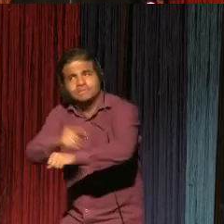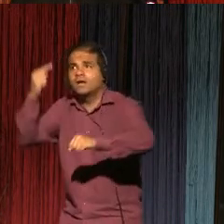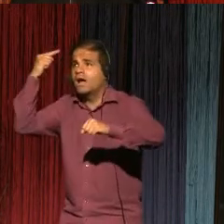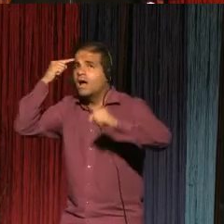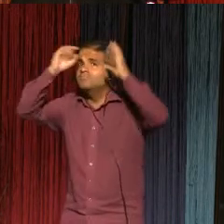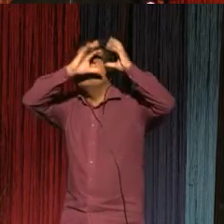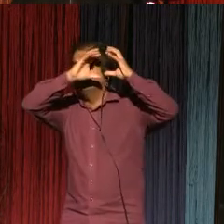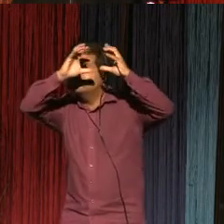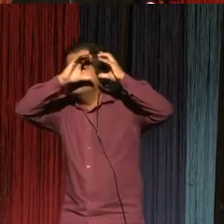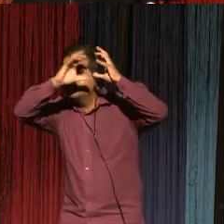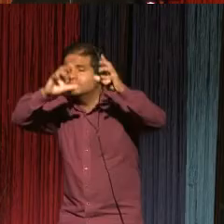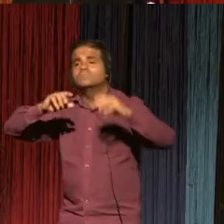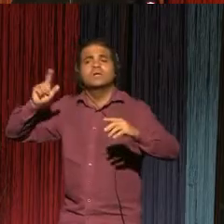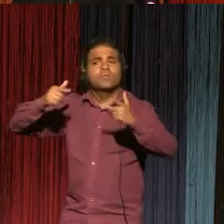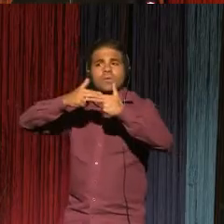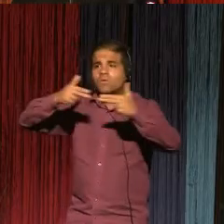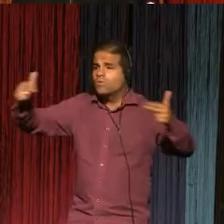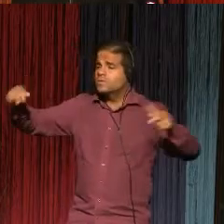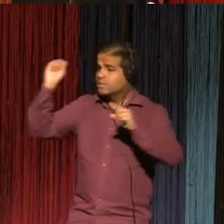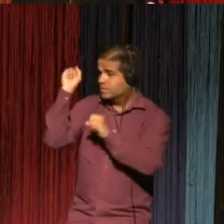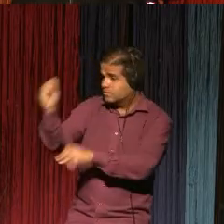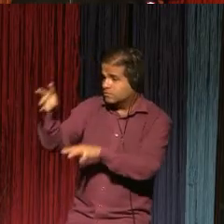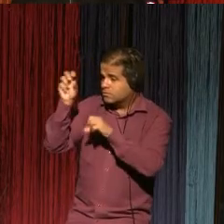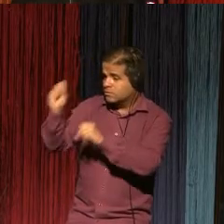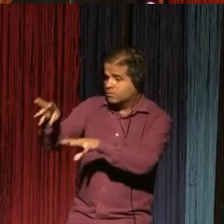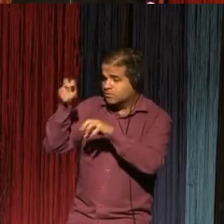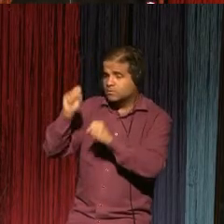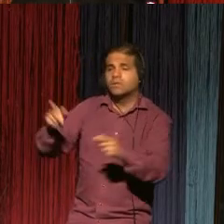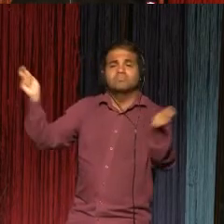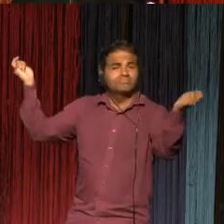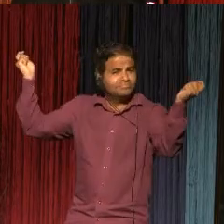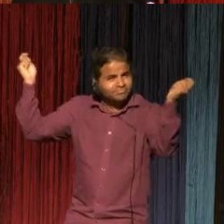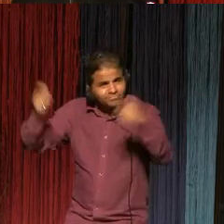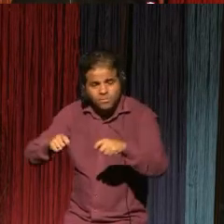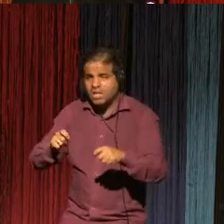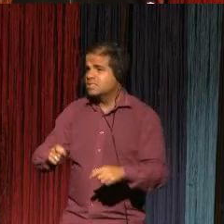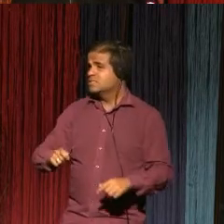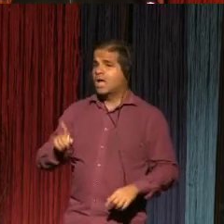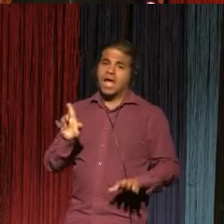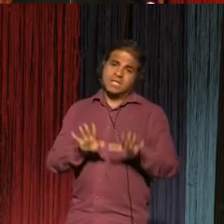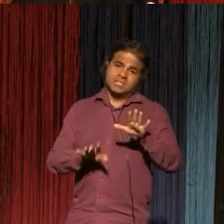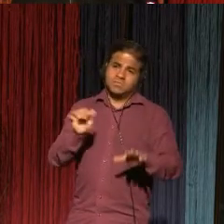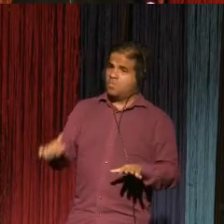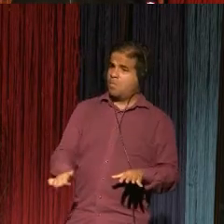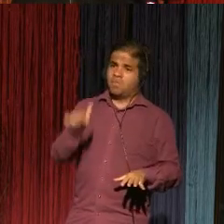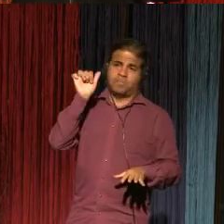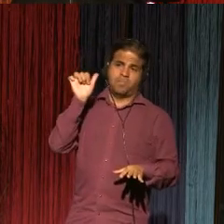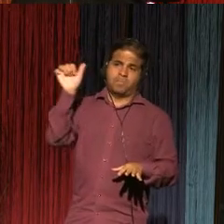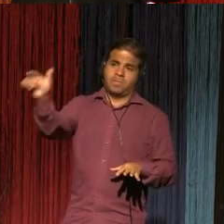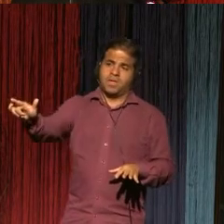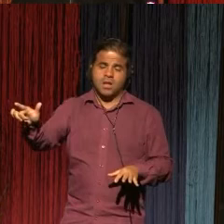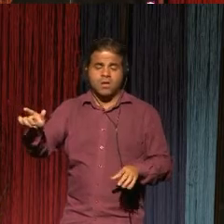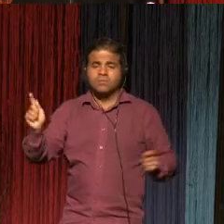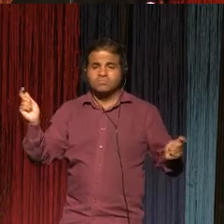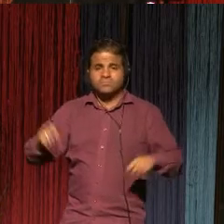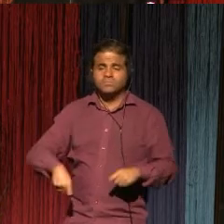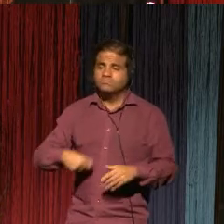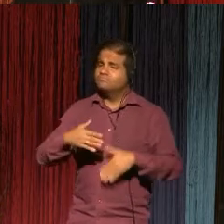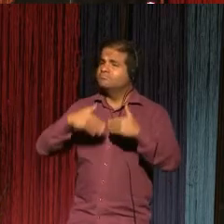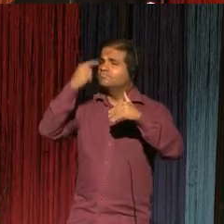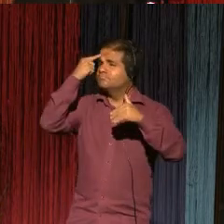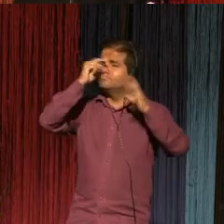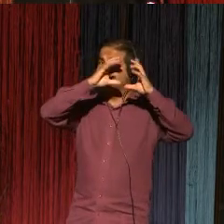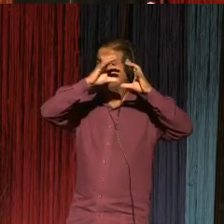cognição é algo que a educação em geral faz. Pode não ser a melhor forma ou a mais eficiente de melhorar a